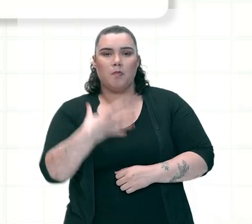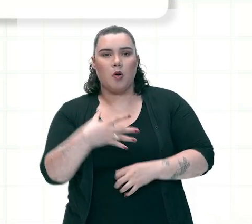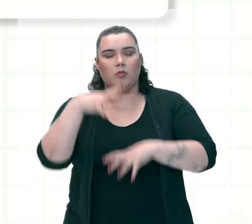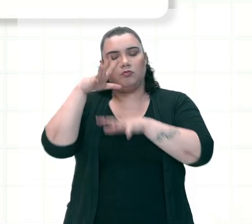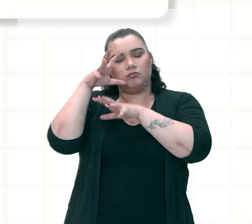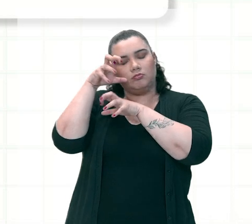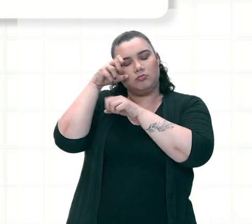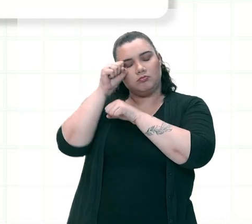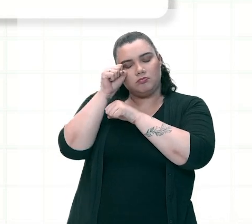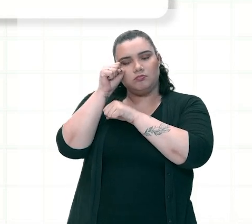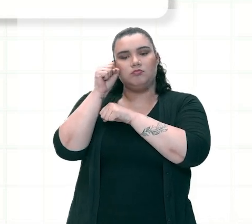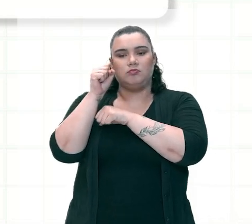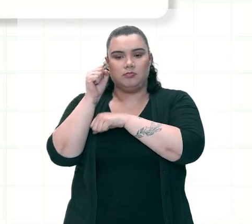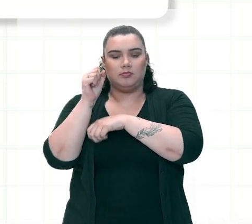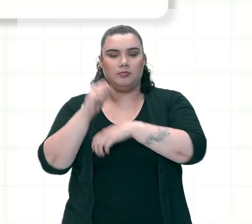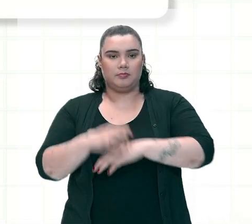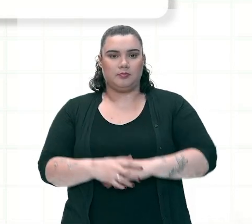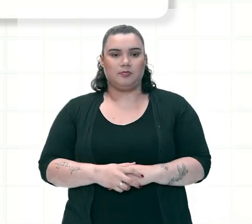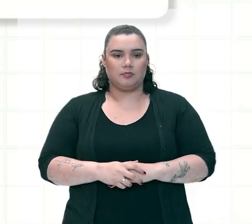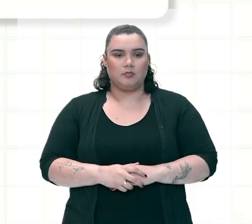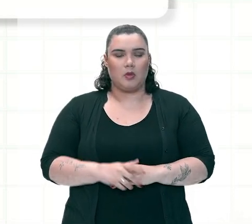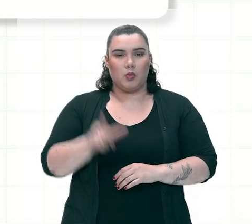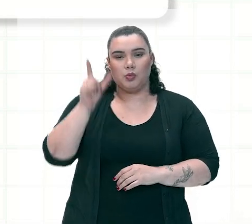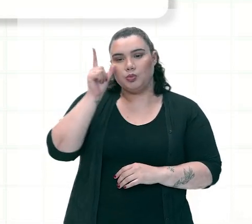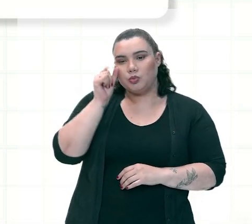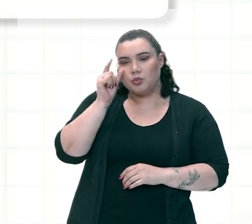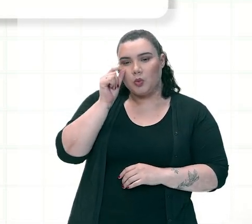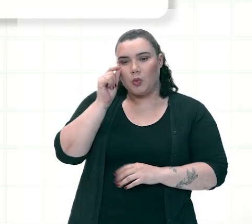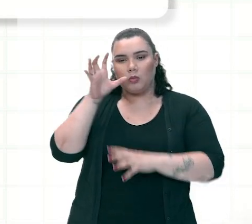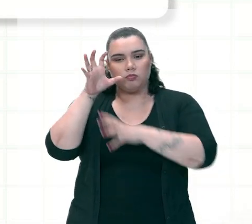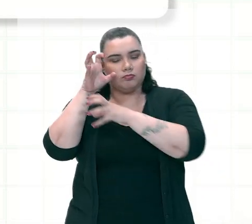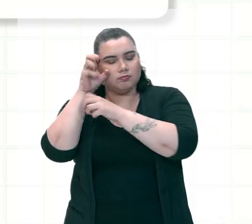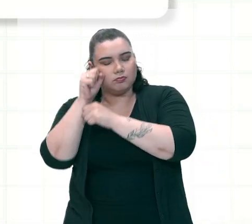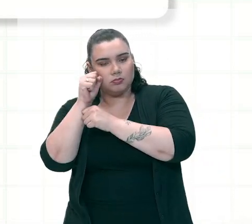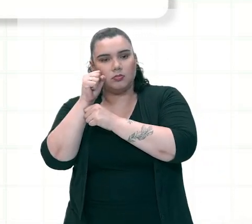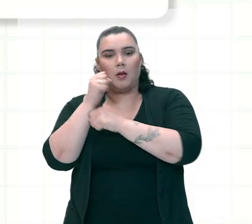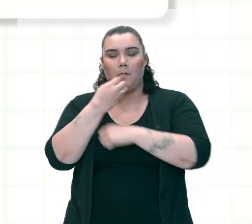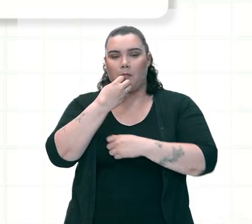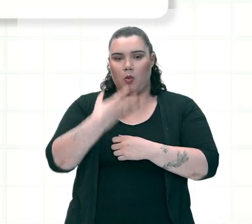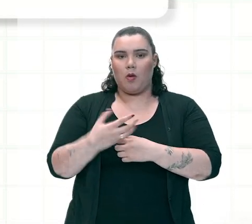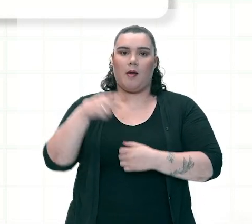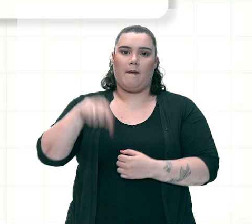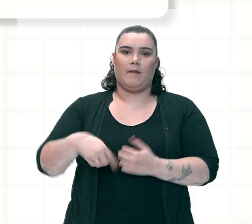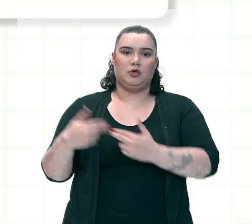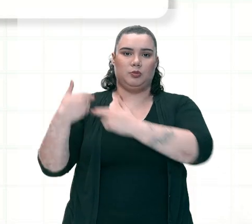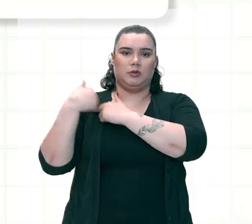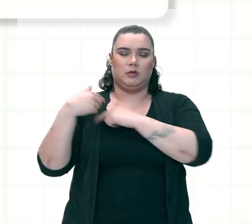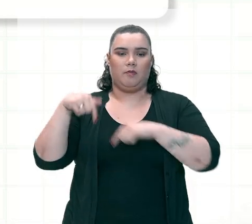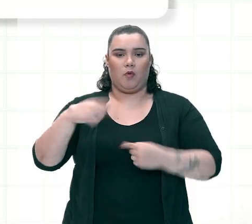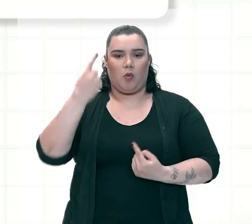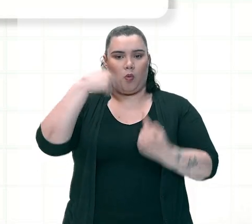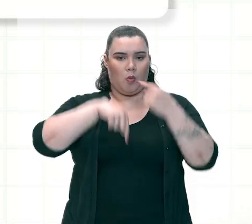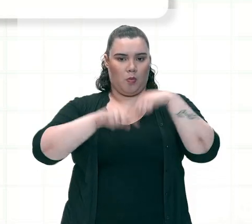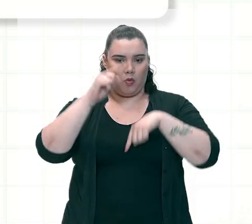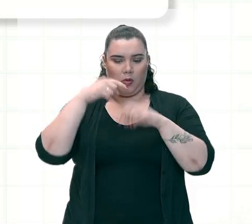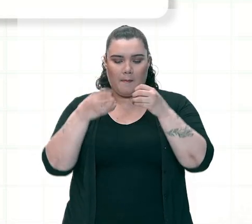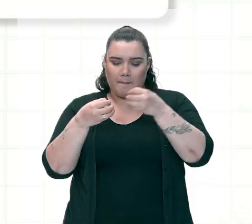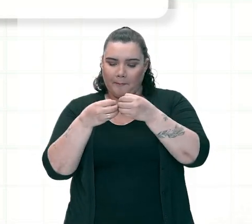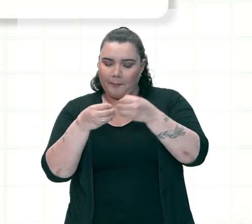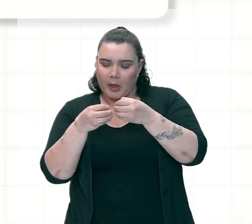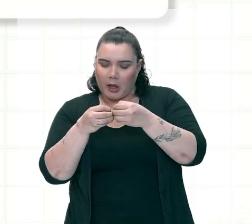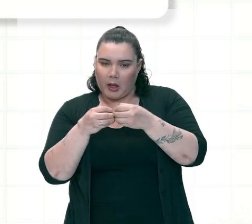regulando os padrões de sono. Aí na nossa imagem, a glândula pineal está localizada aqui, ó, próximo